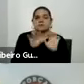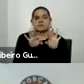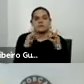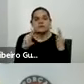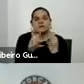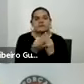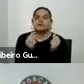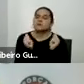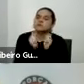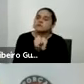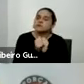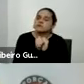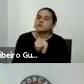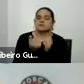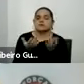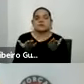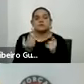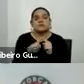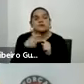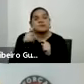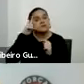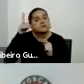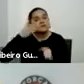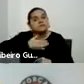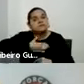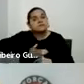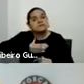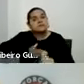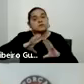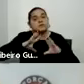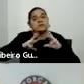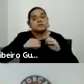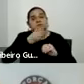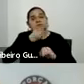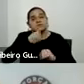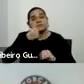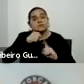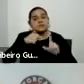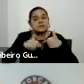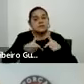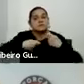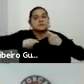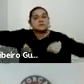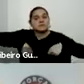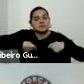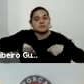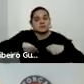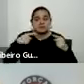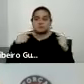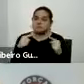fazer, porque é o dia de lazer e todo trabalhador tem direito a lazer, com certeza.